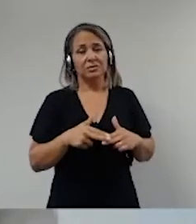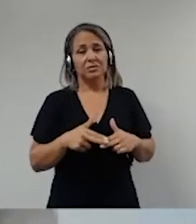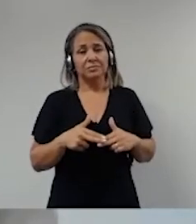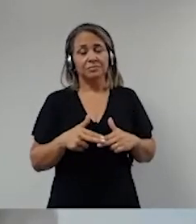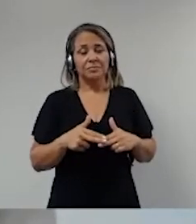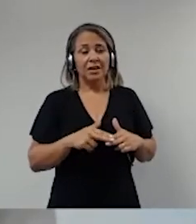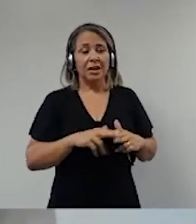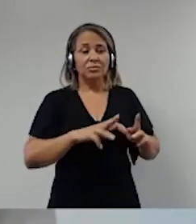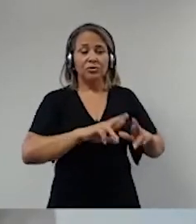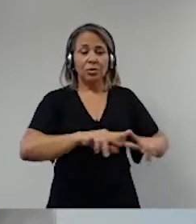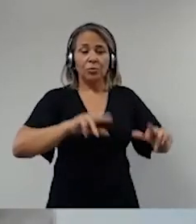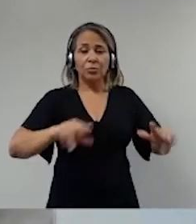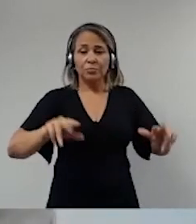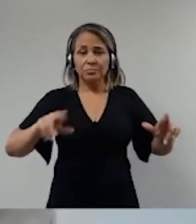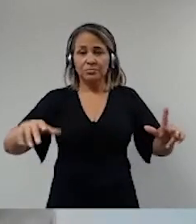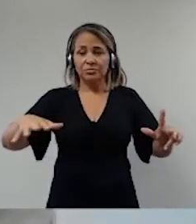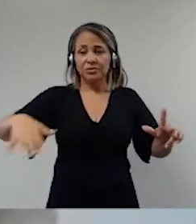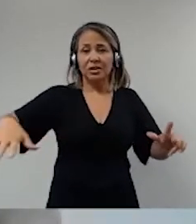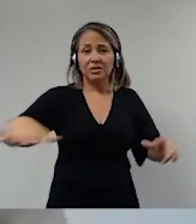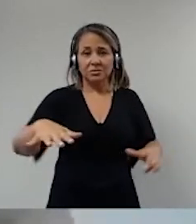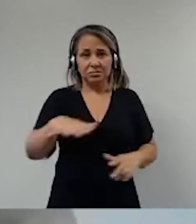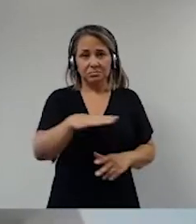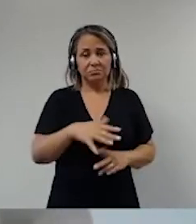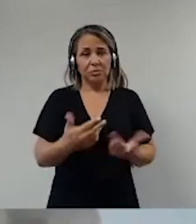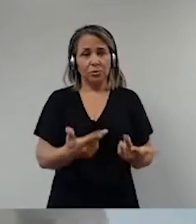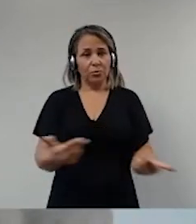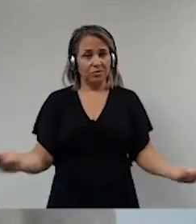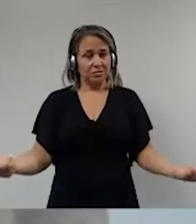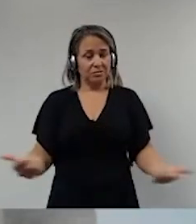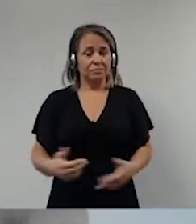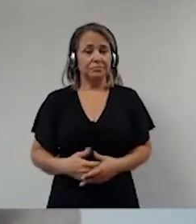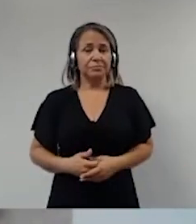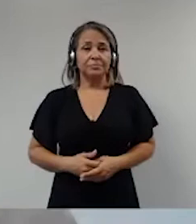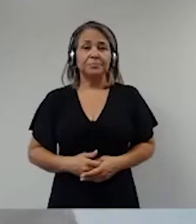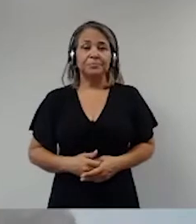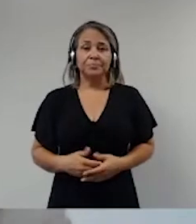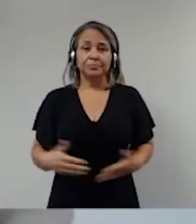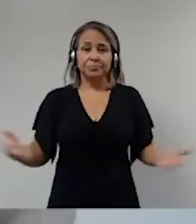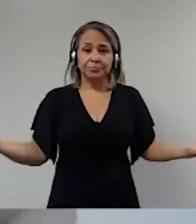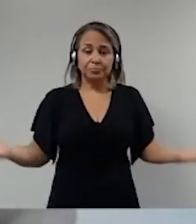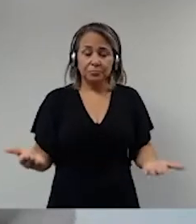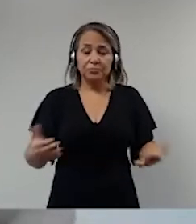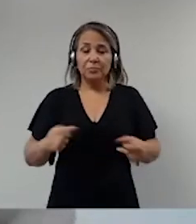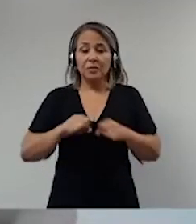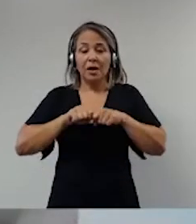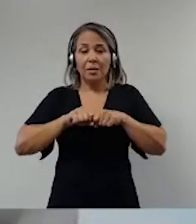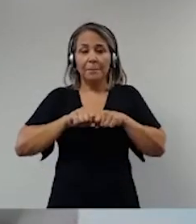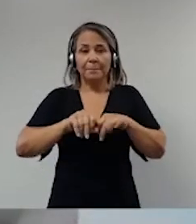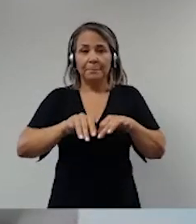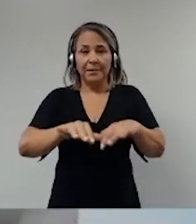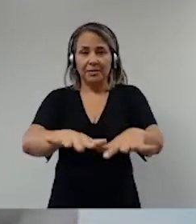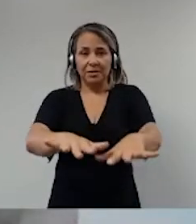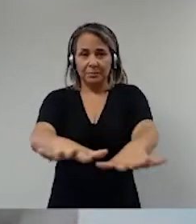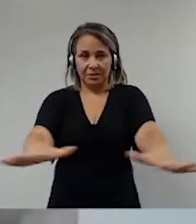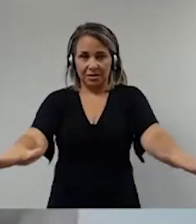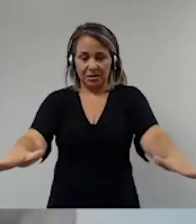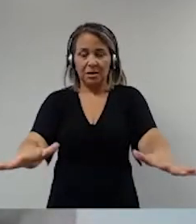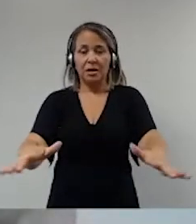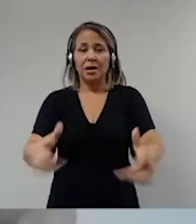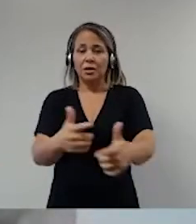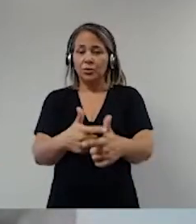de diferentes fatores. Bem, a atual pandemia, a atual